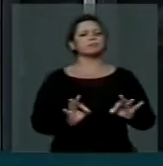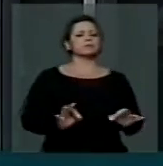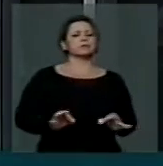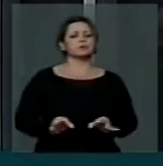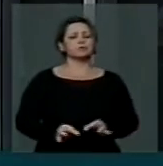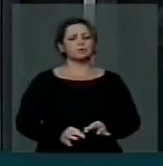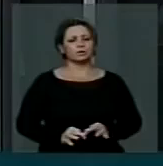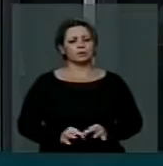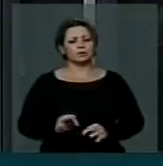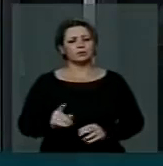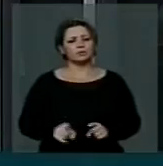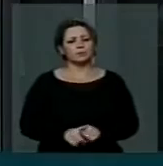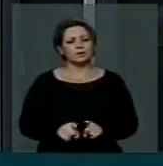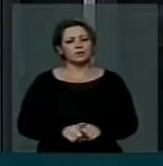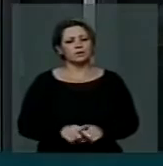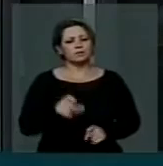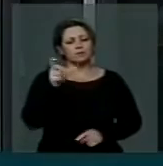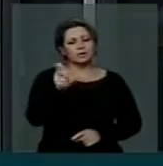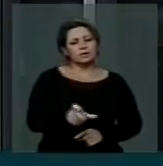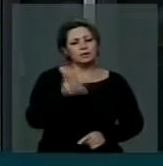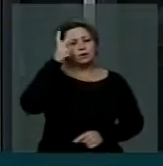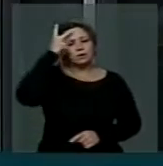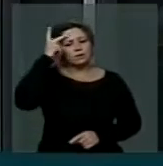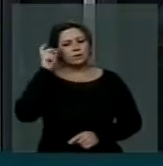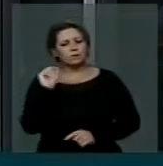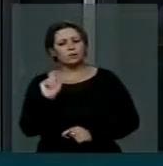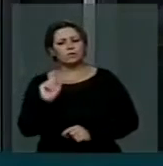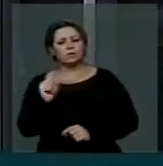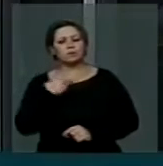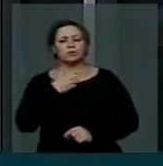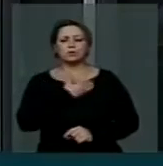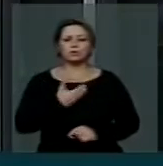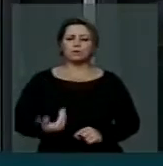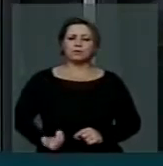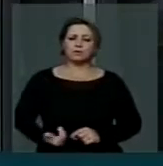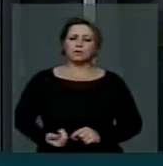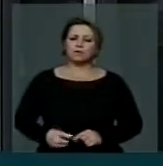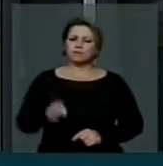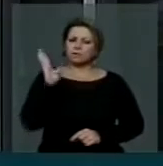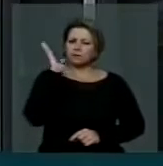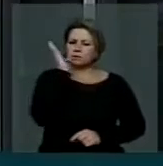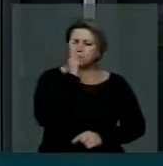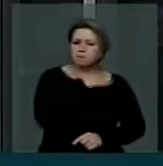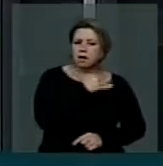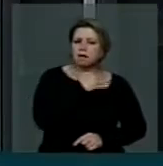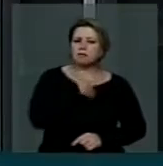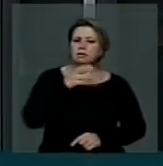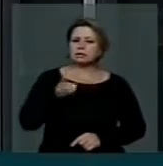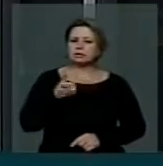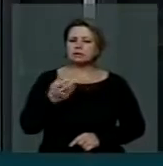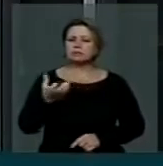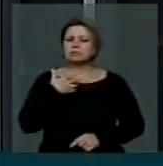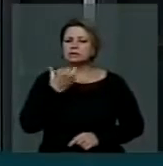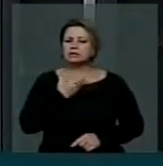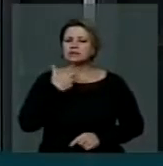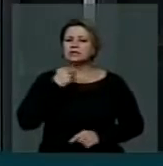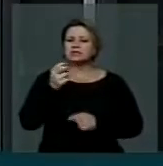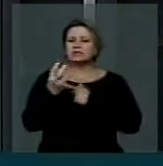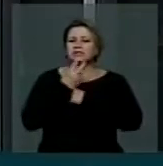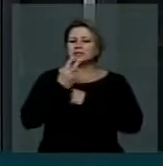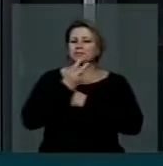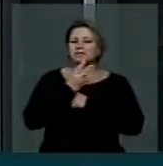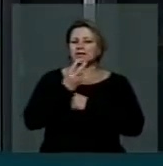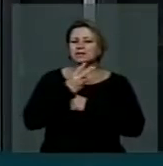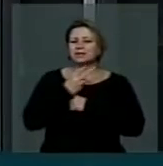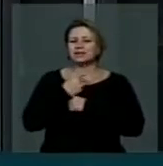definitivamente o obsceno manto do Estado com que governantes perversos sempre buscaram se proteger